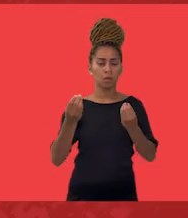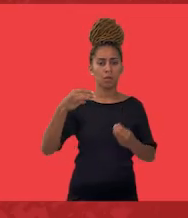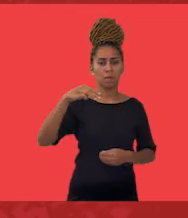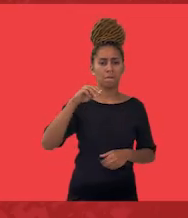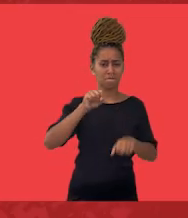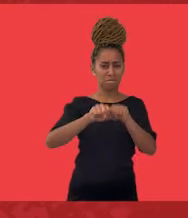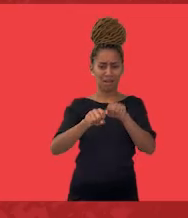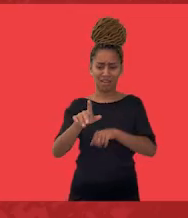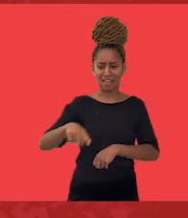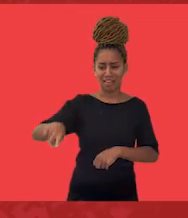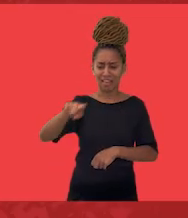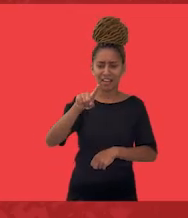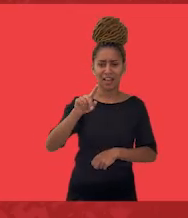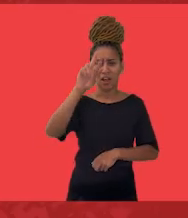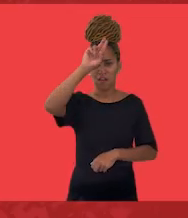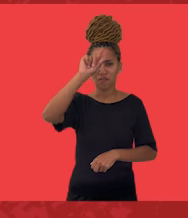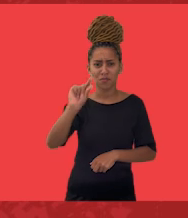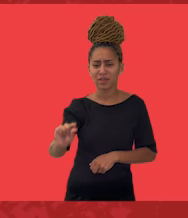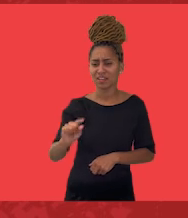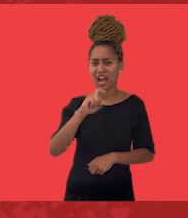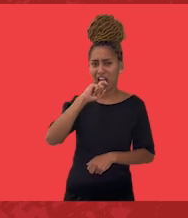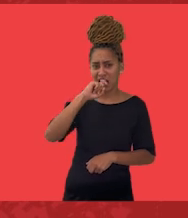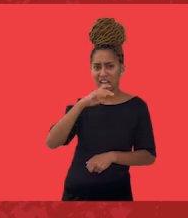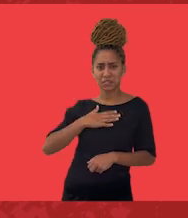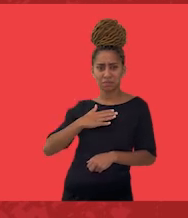interessante, que leu, fez e aconteceu.